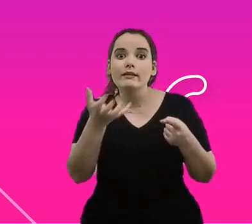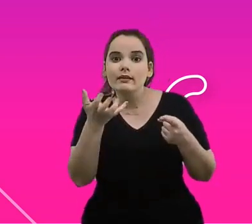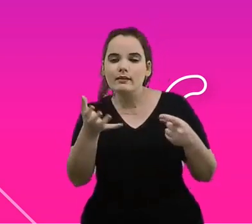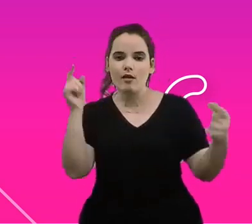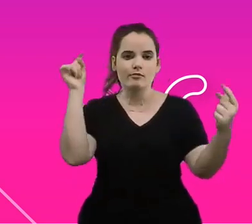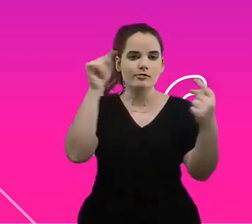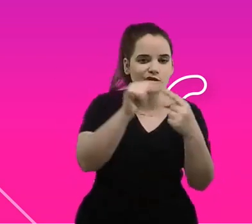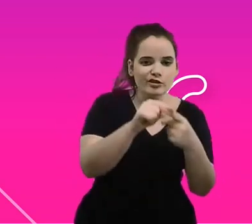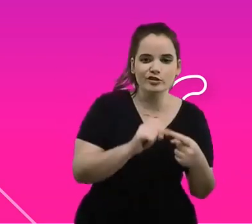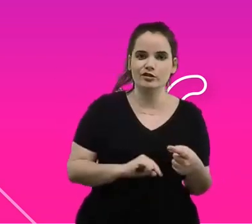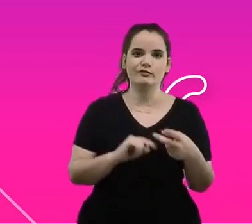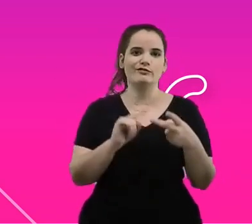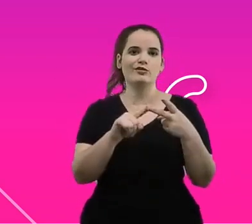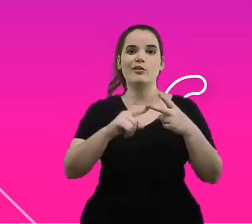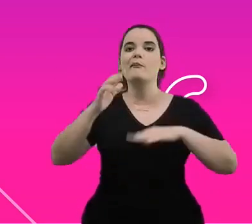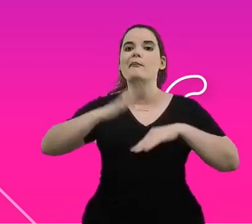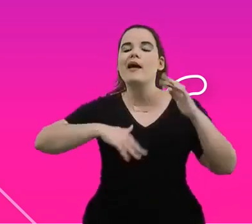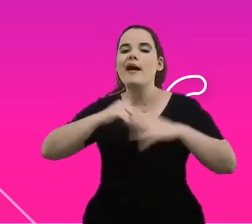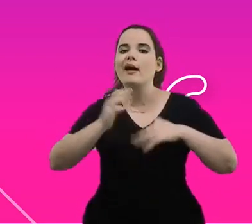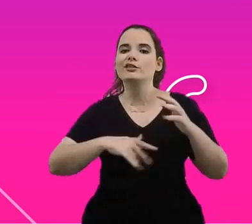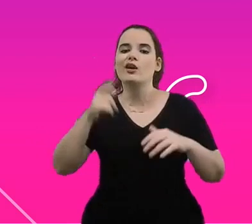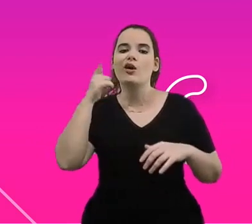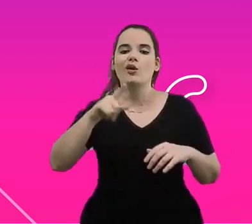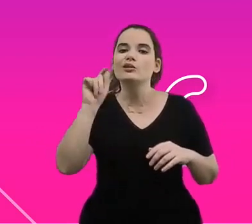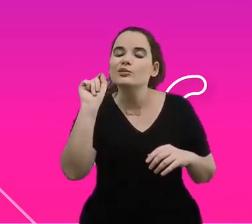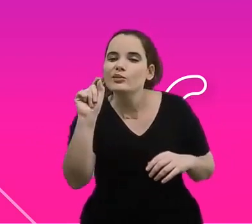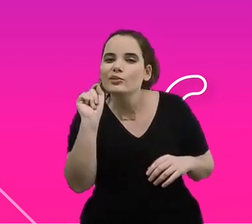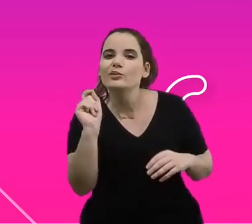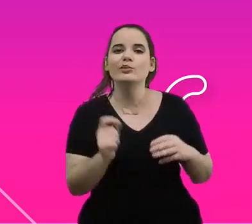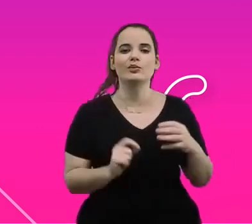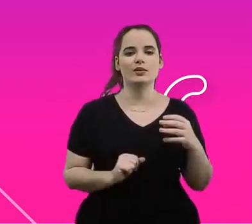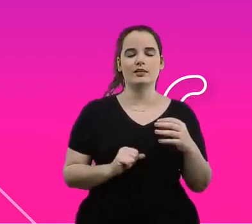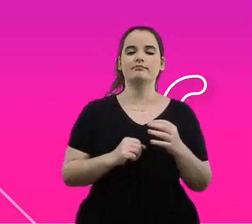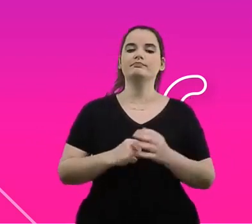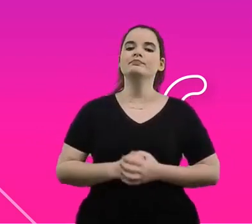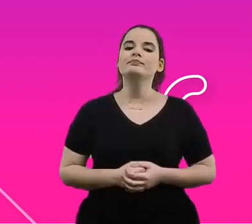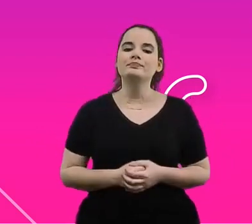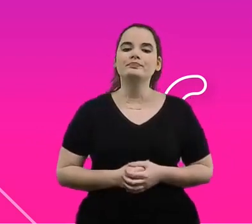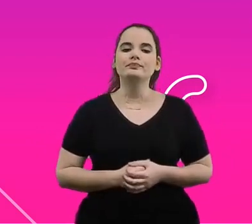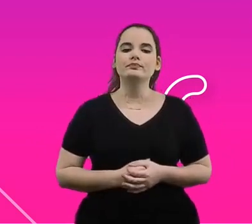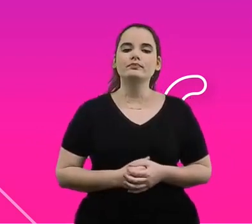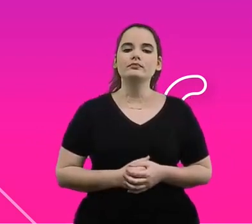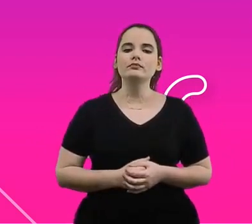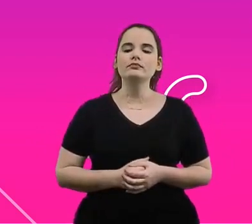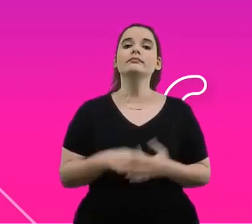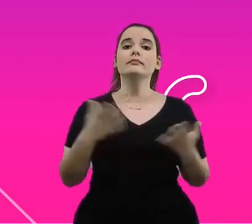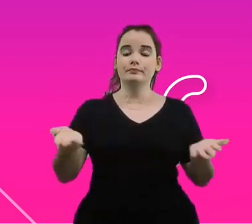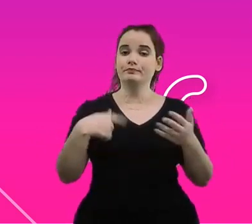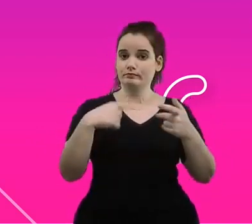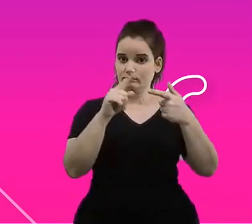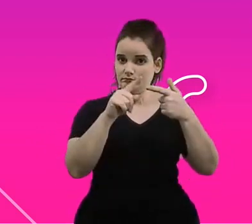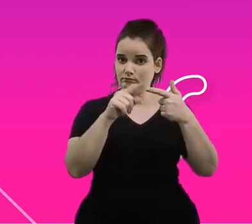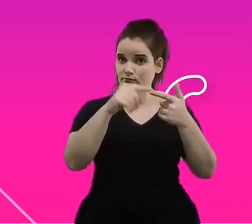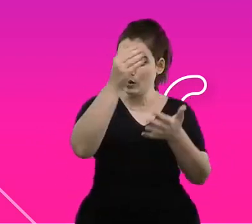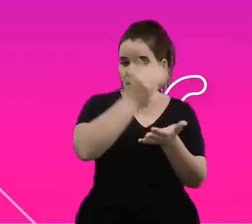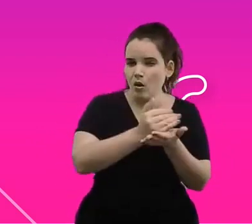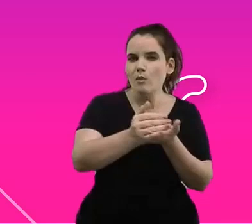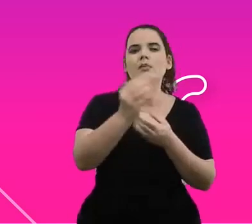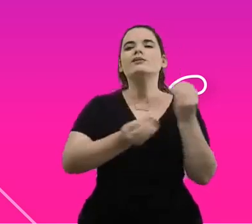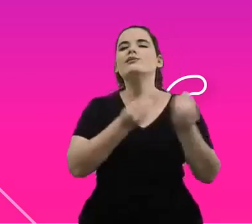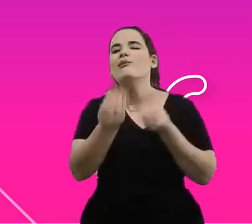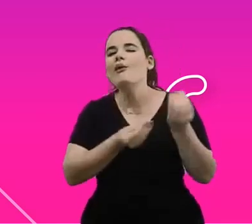ainda procuramos aperfeiçoar. Nosso ponto de partida nasceu de um contexto que já